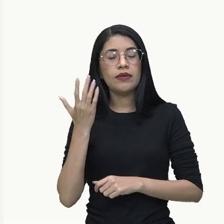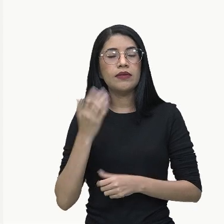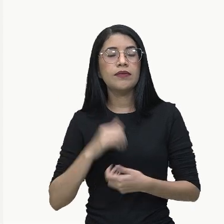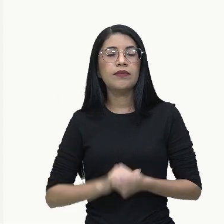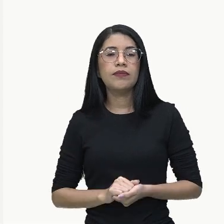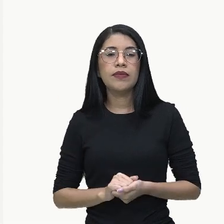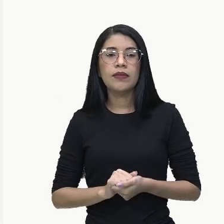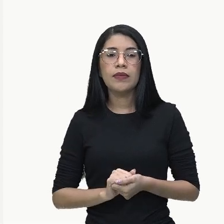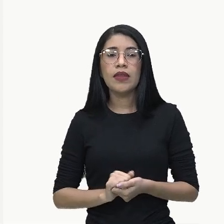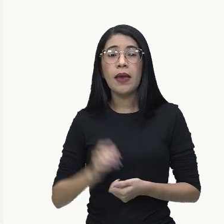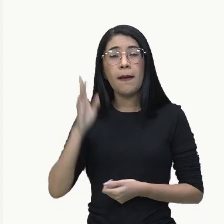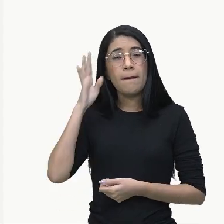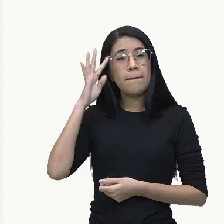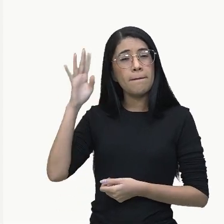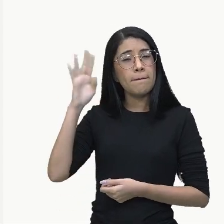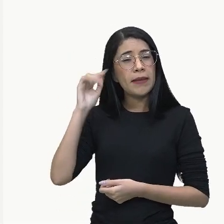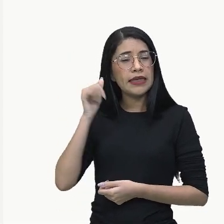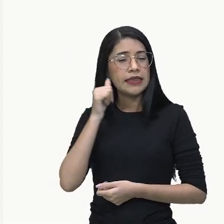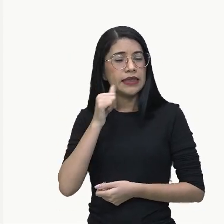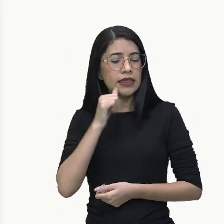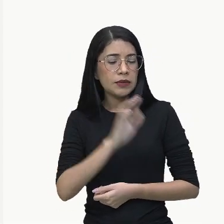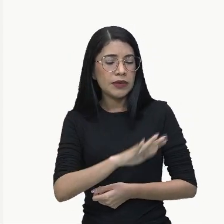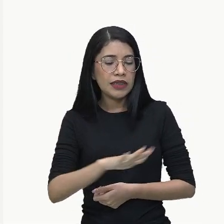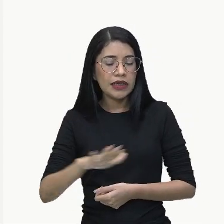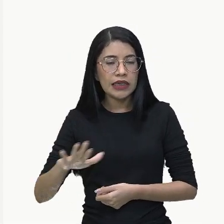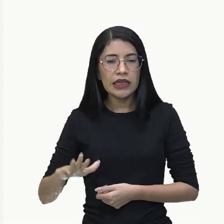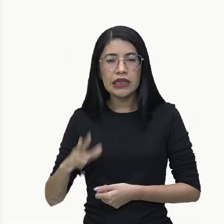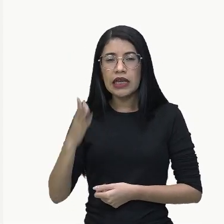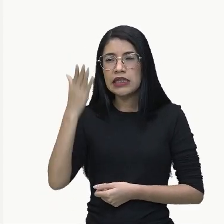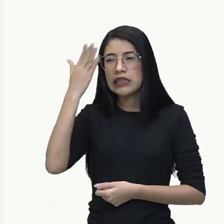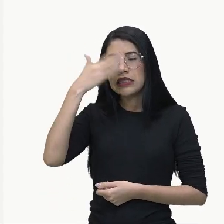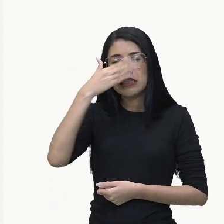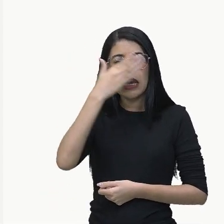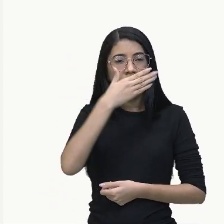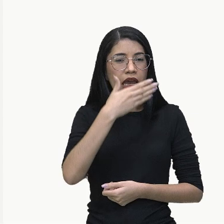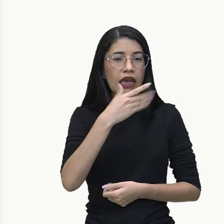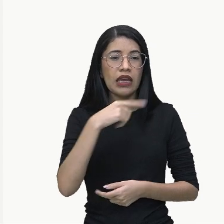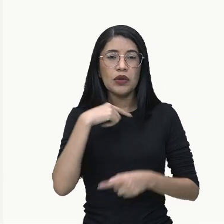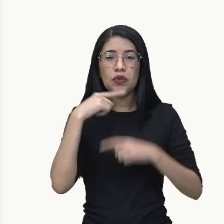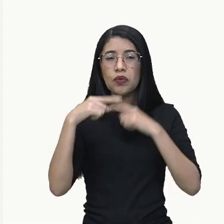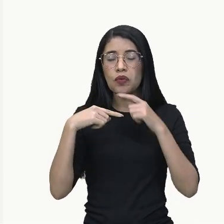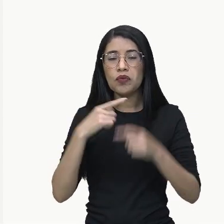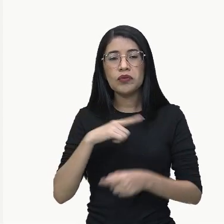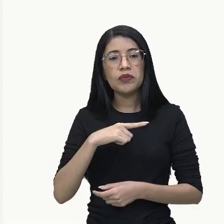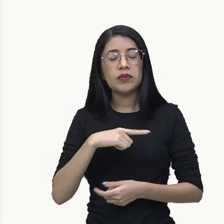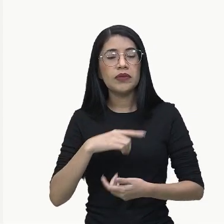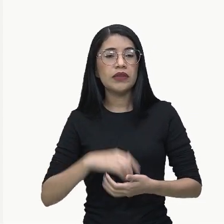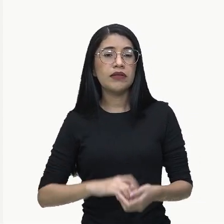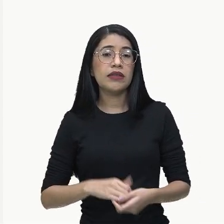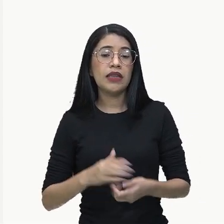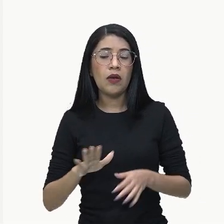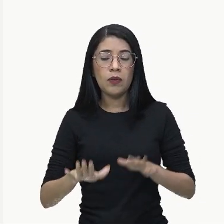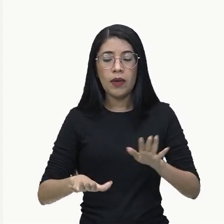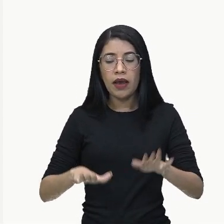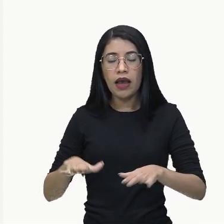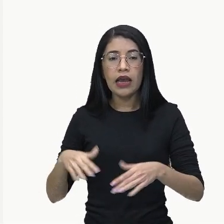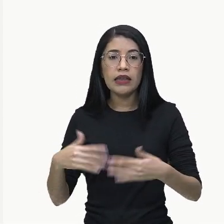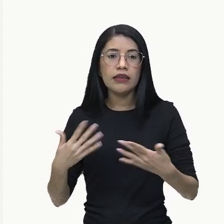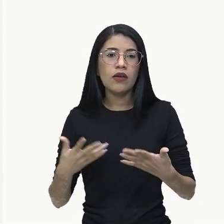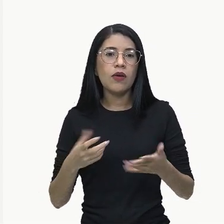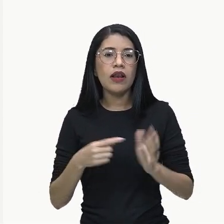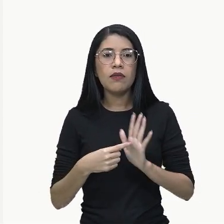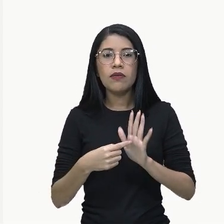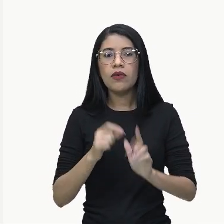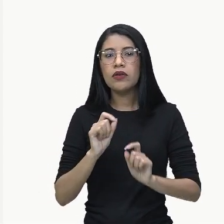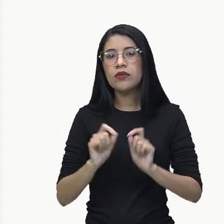pensem nas meninas cegas inexatas a todo momento ele traz ele